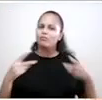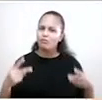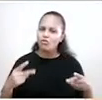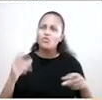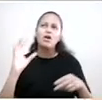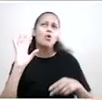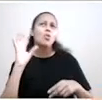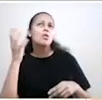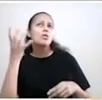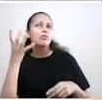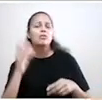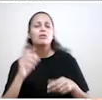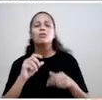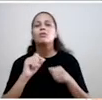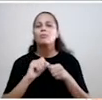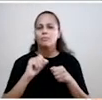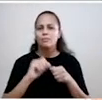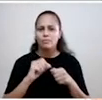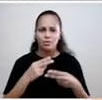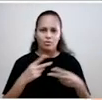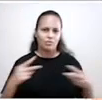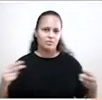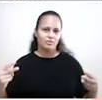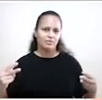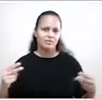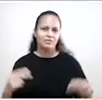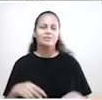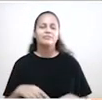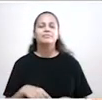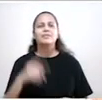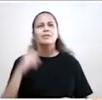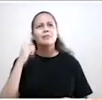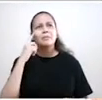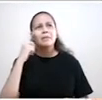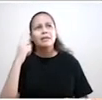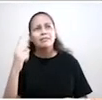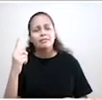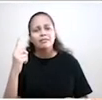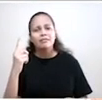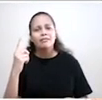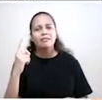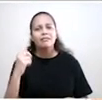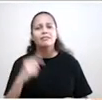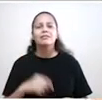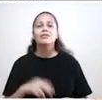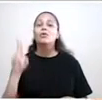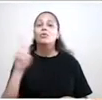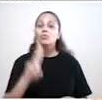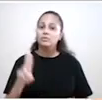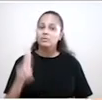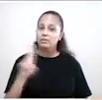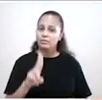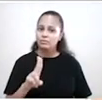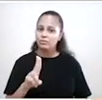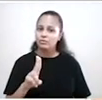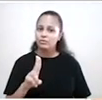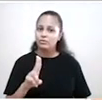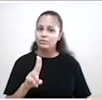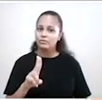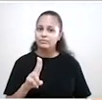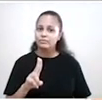tem acontecido alguma coisa. Para poder dar essa ideia de ter feito, ter acontecido algo, usamos assim,